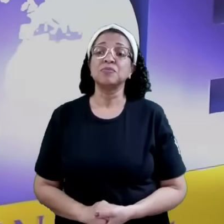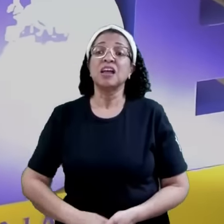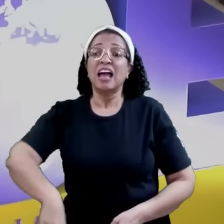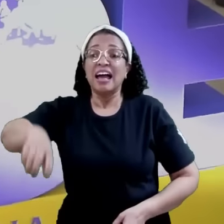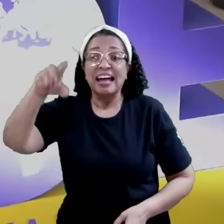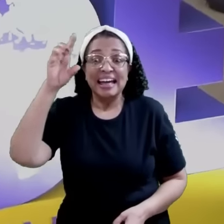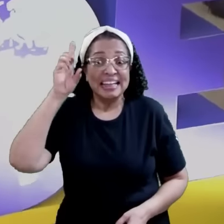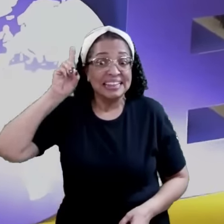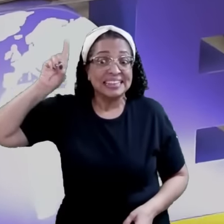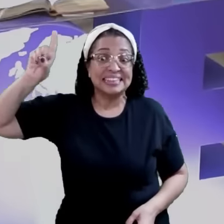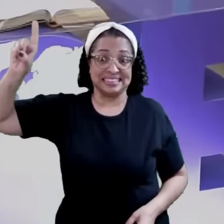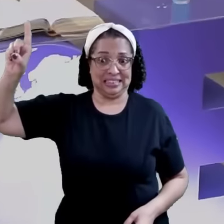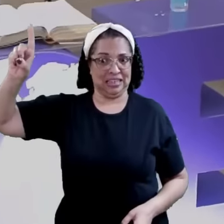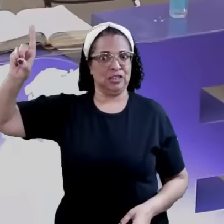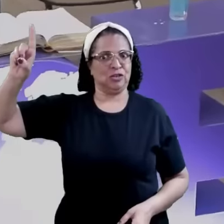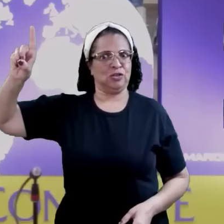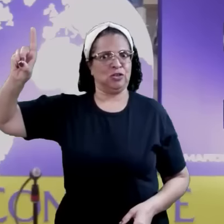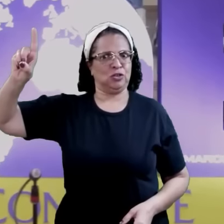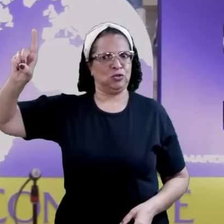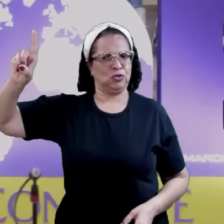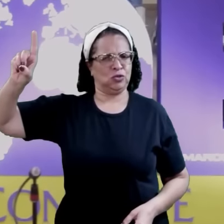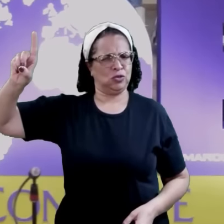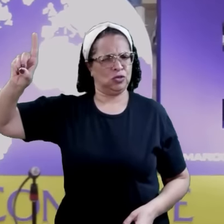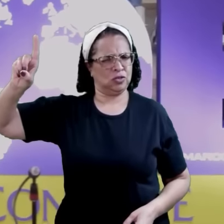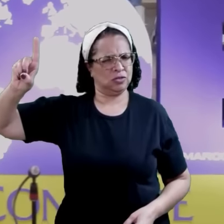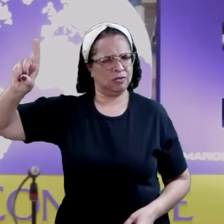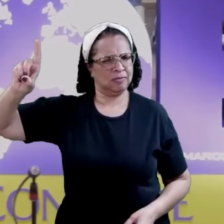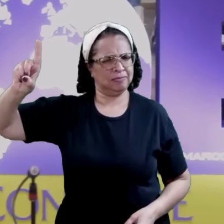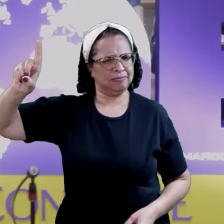arrancar interesseiro do teu caminho